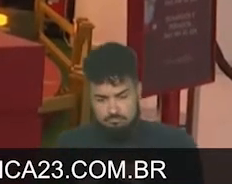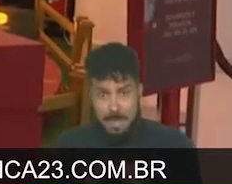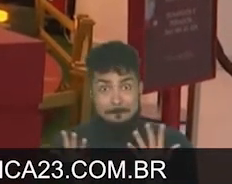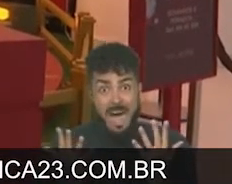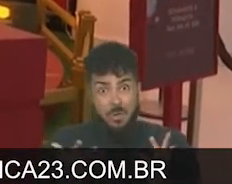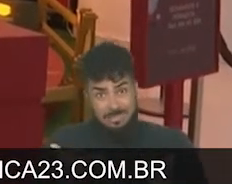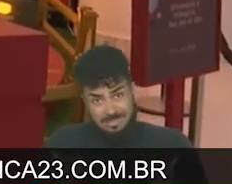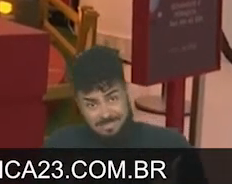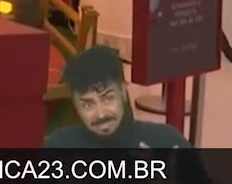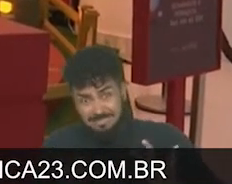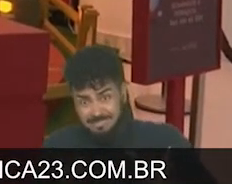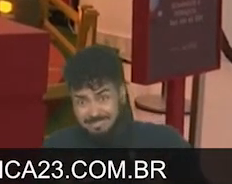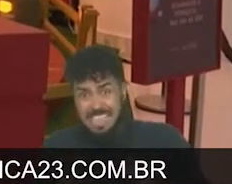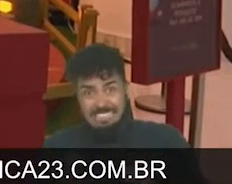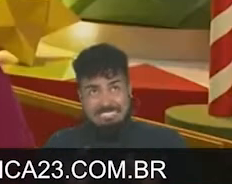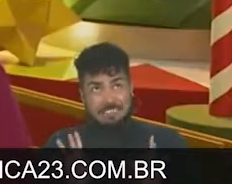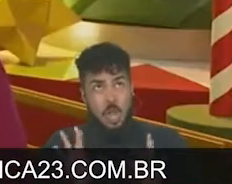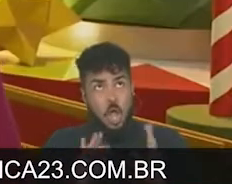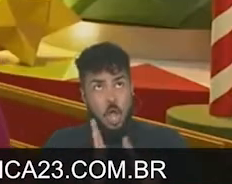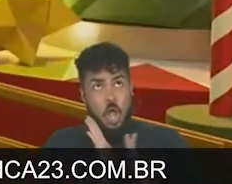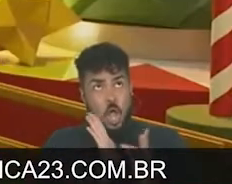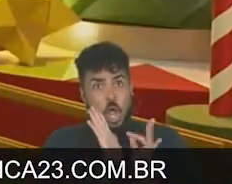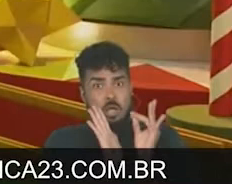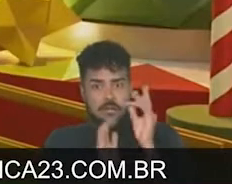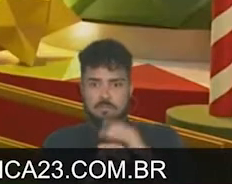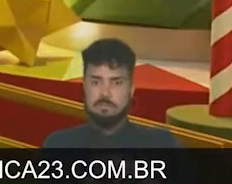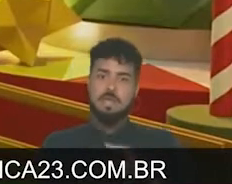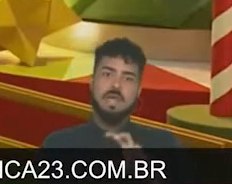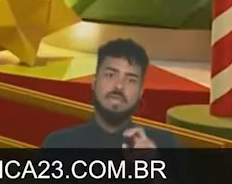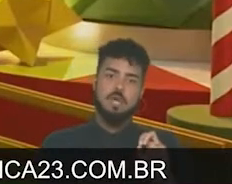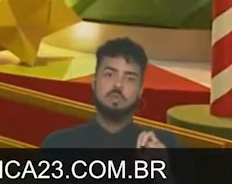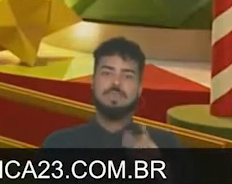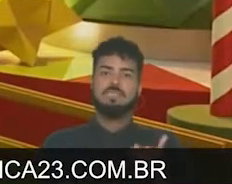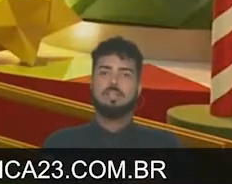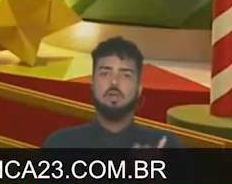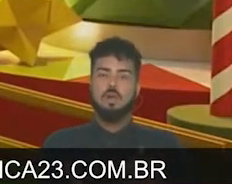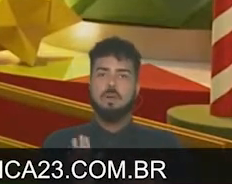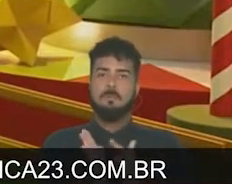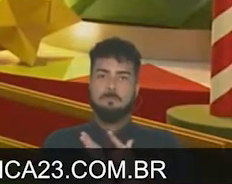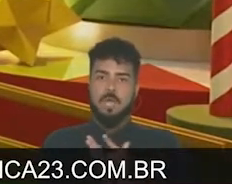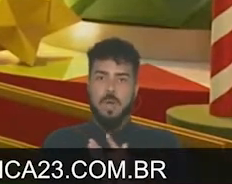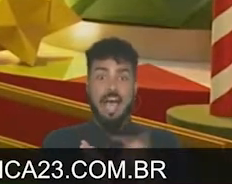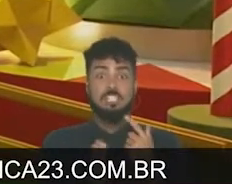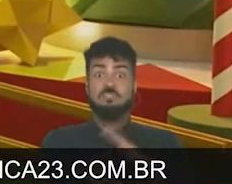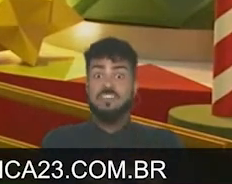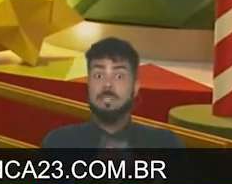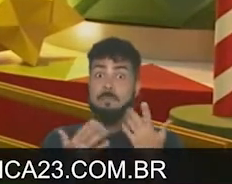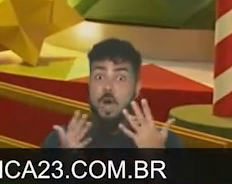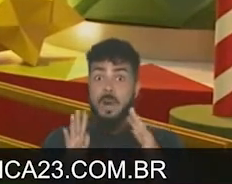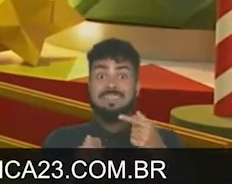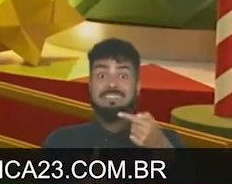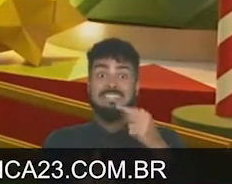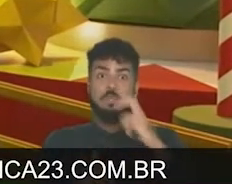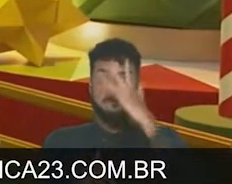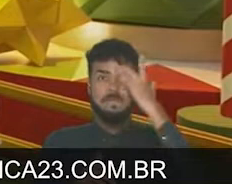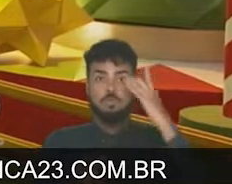investimento para atrair o consumidor. São 500 quilos de papel que a gente colocou nessa decoração, toda feita à mão, por uma equipe de 75 pessoas